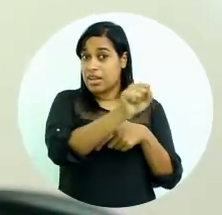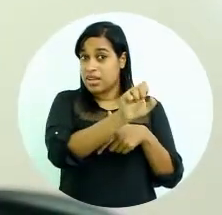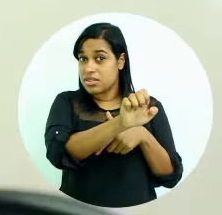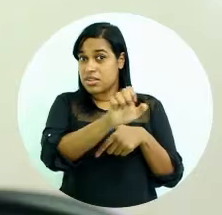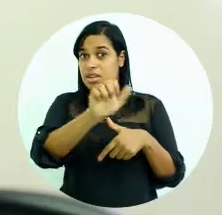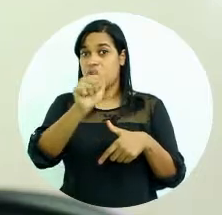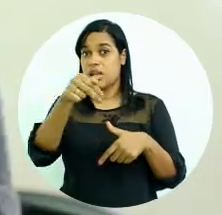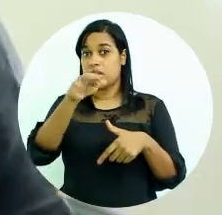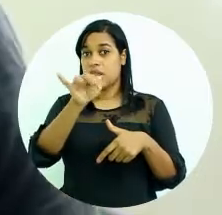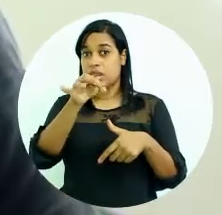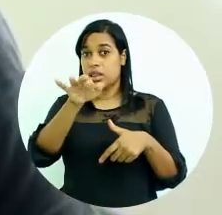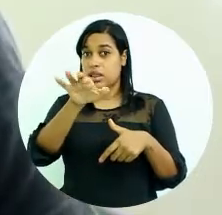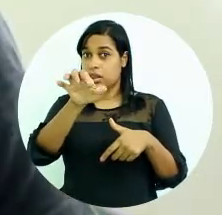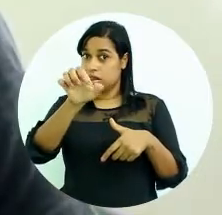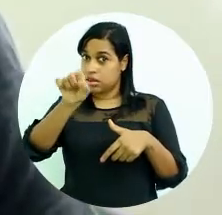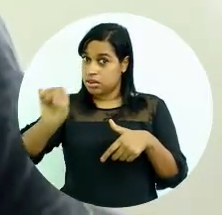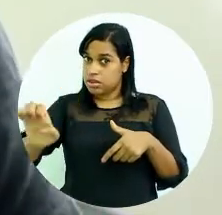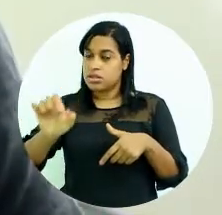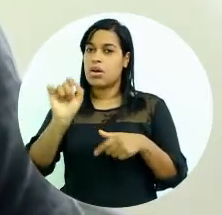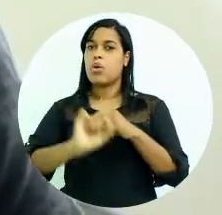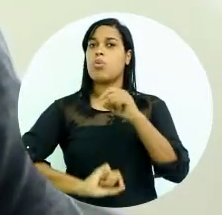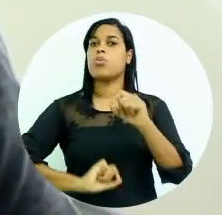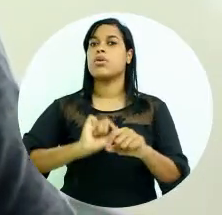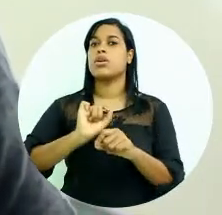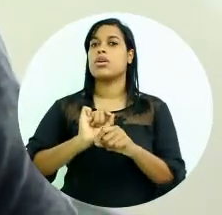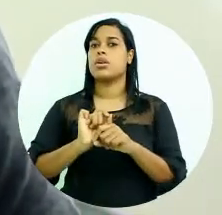e antítese, ela